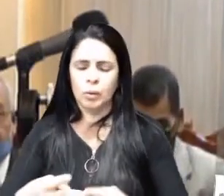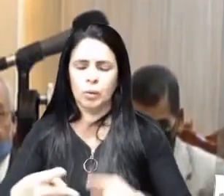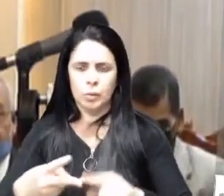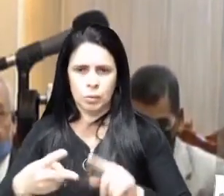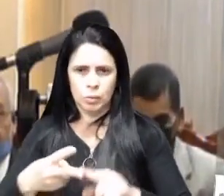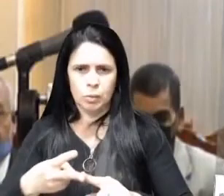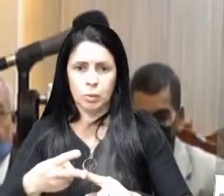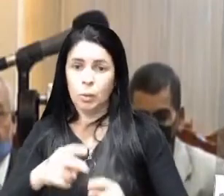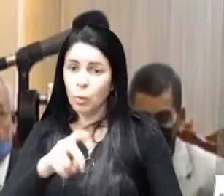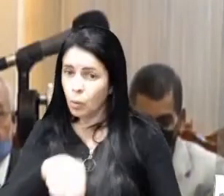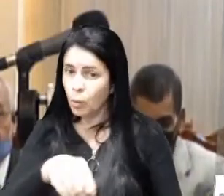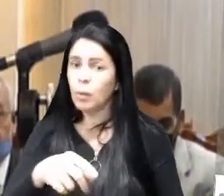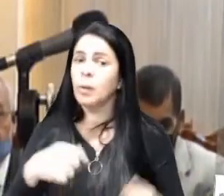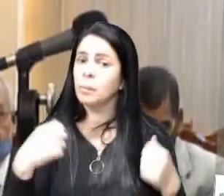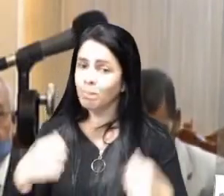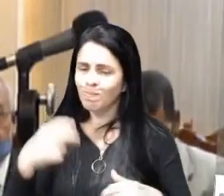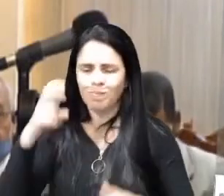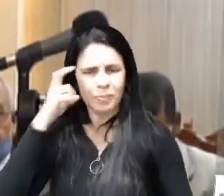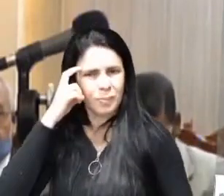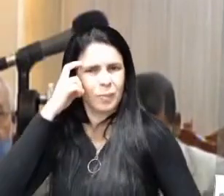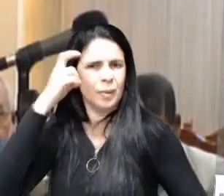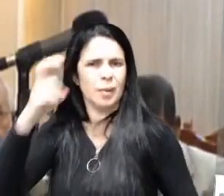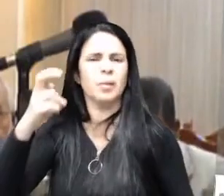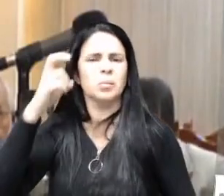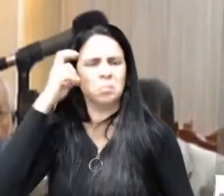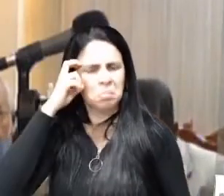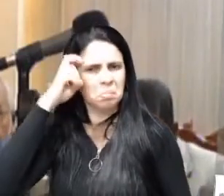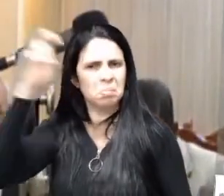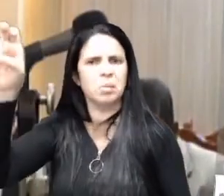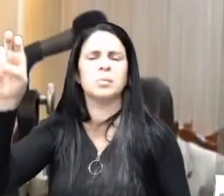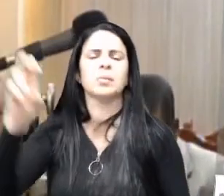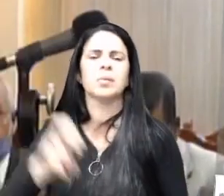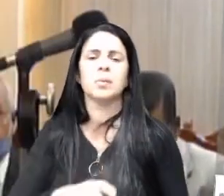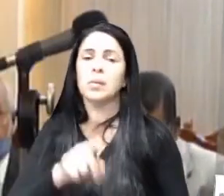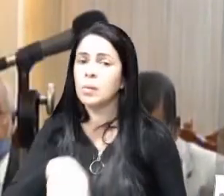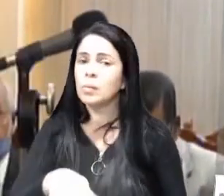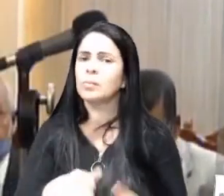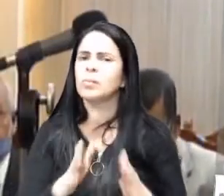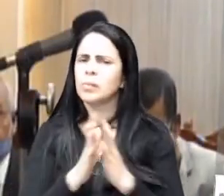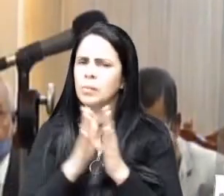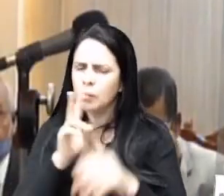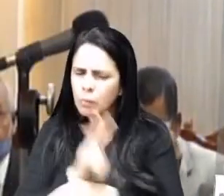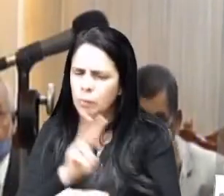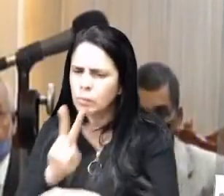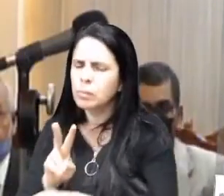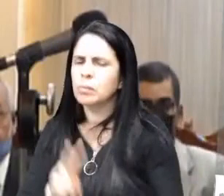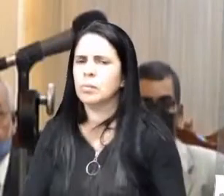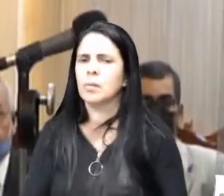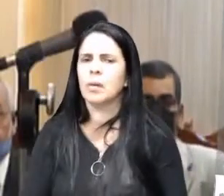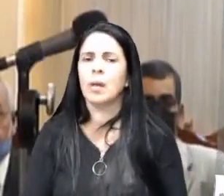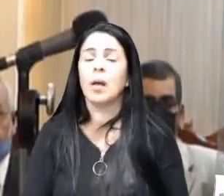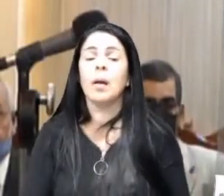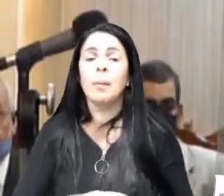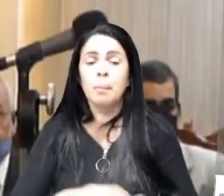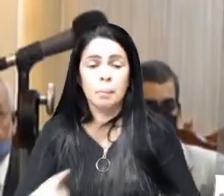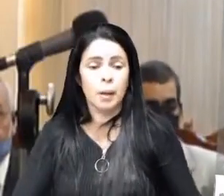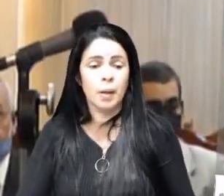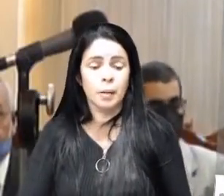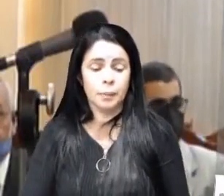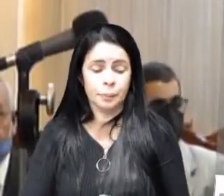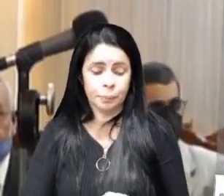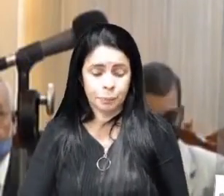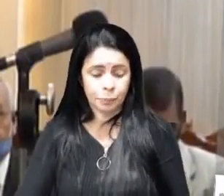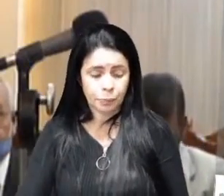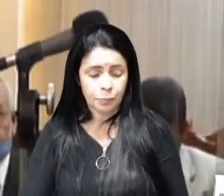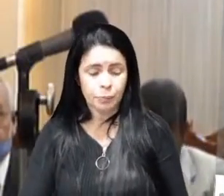criterioso. Viva com sobriedade e seja criterioso. Mas o versículo 7, voltemos lá. 1 Pedro